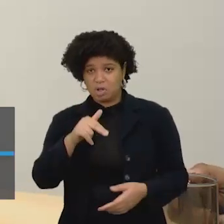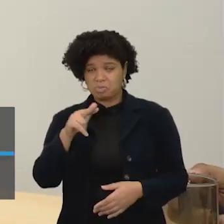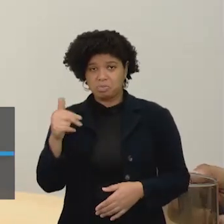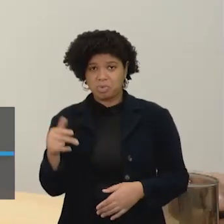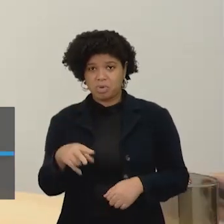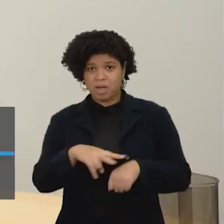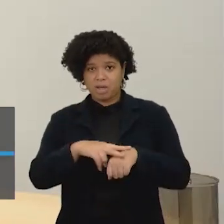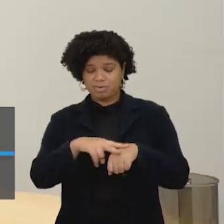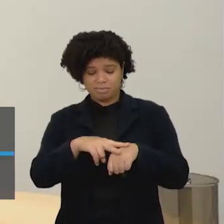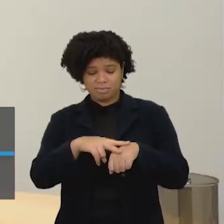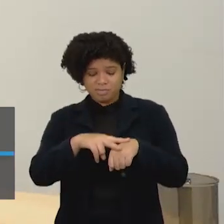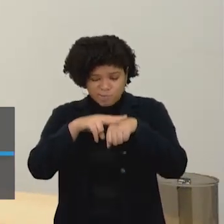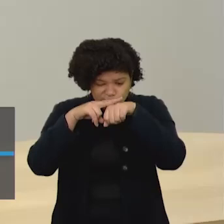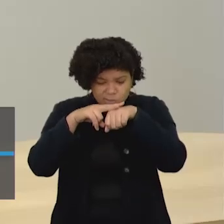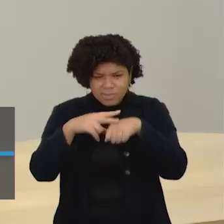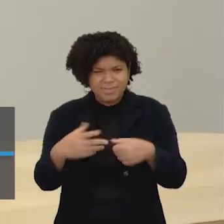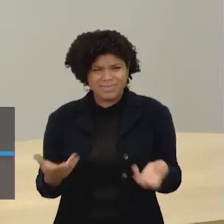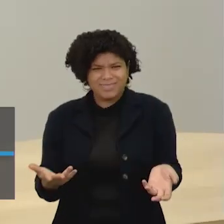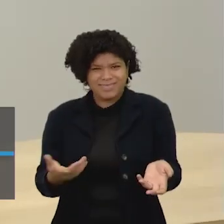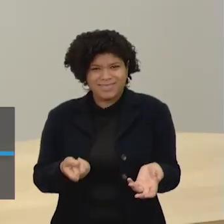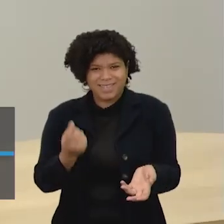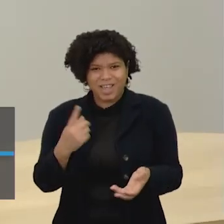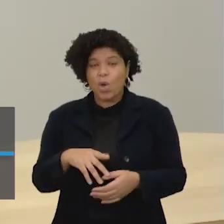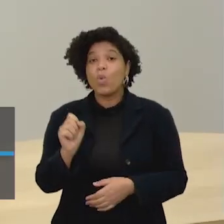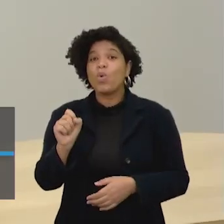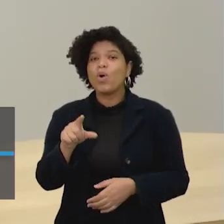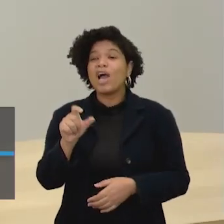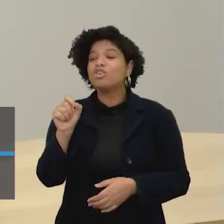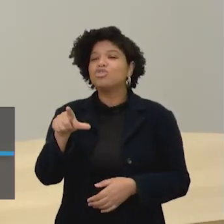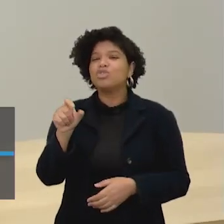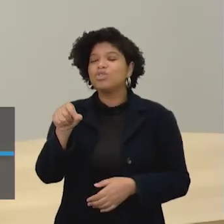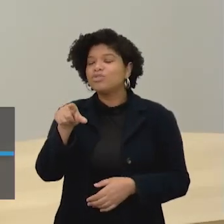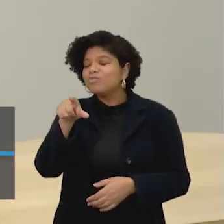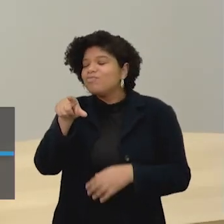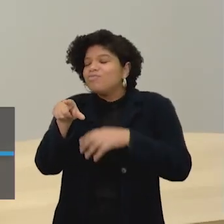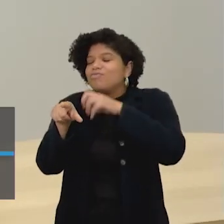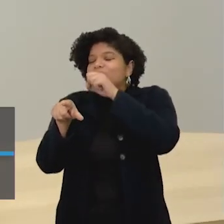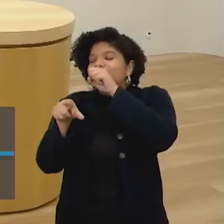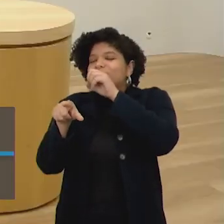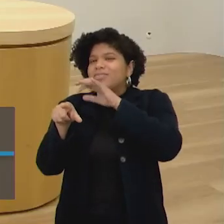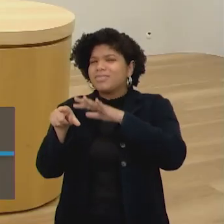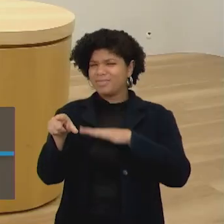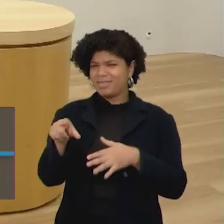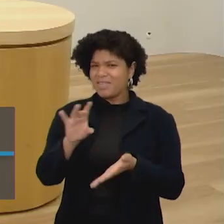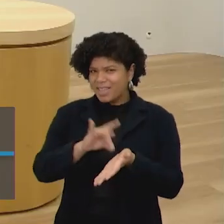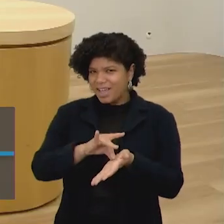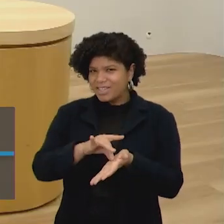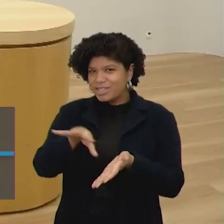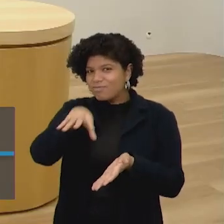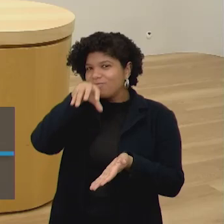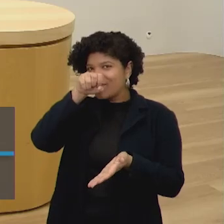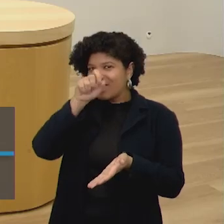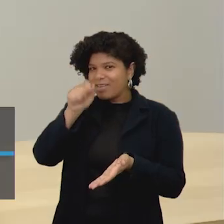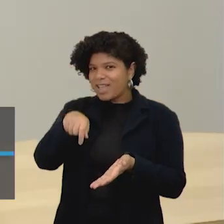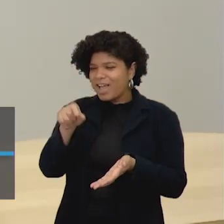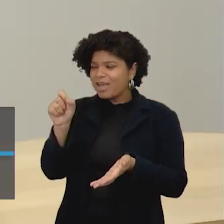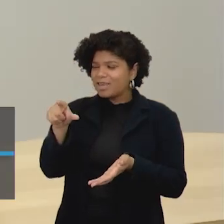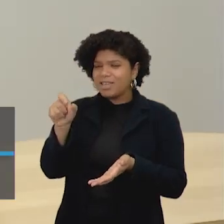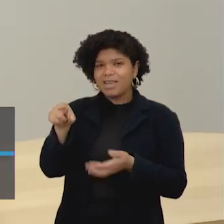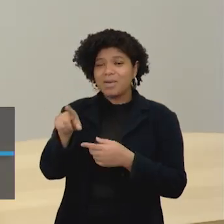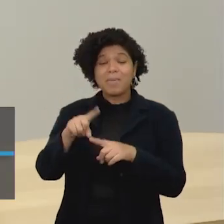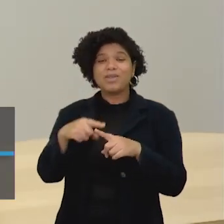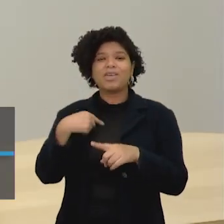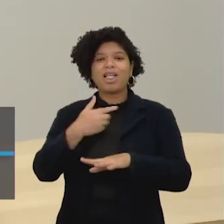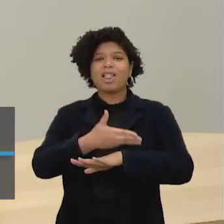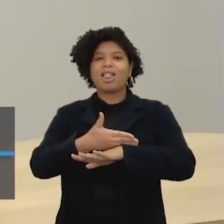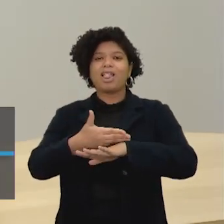né? O cheiro do azul. Né, cheiro azul. Eu fui na praia e senti o cheiro azul. Né? Cheiro verde é estranho. Olha como a gente já se acostumou a